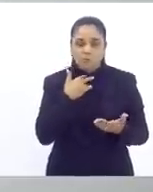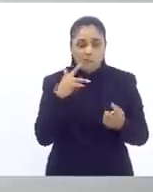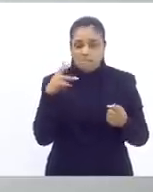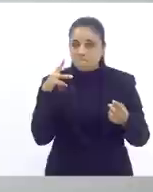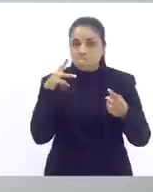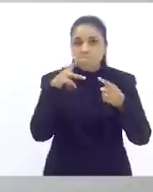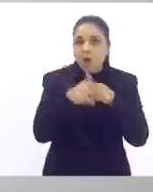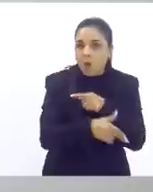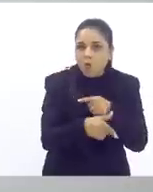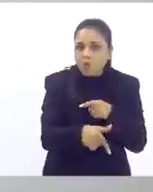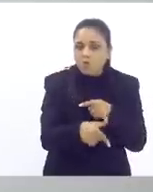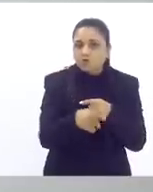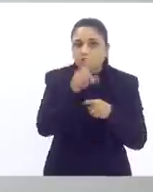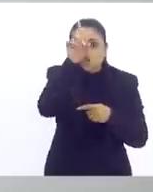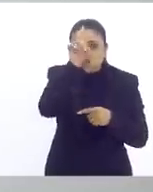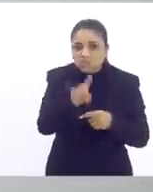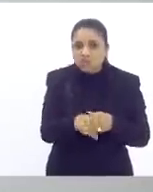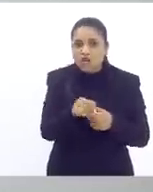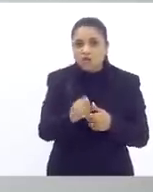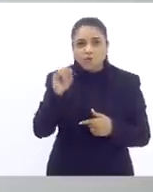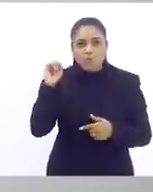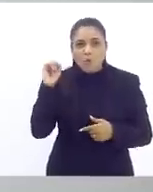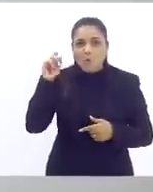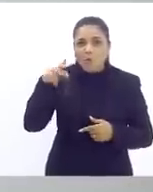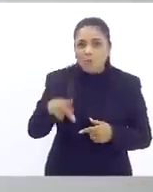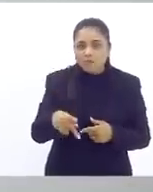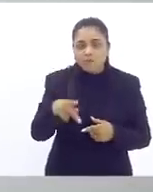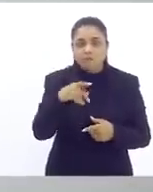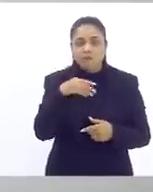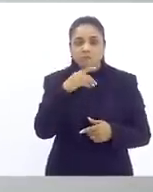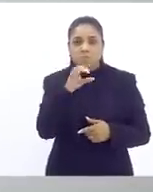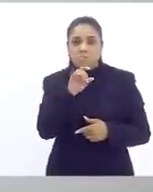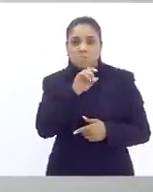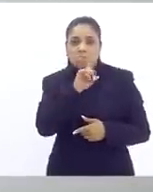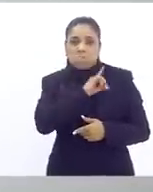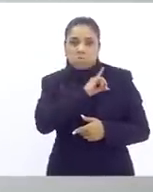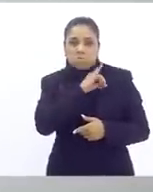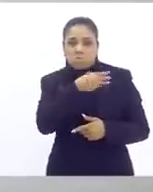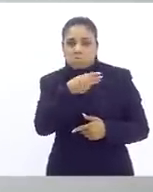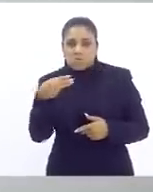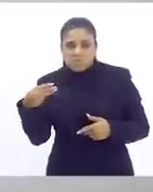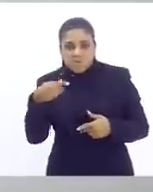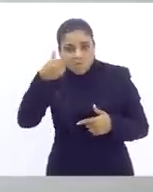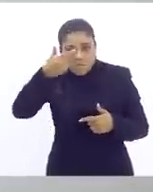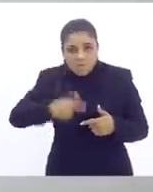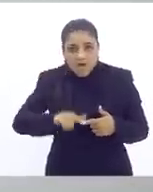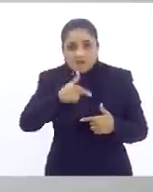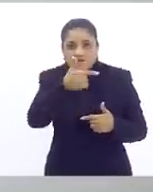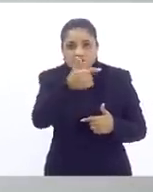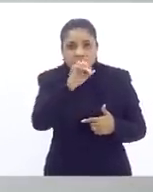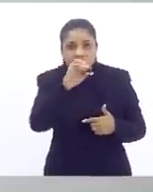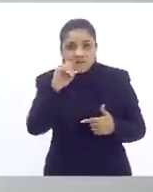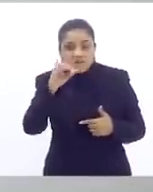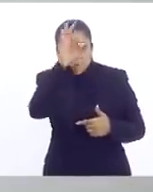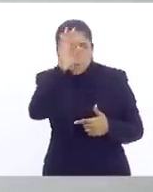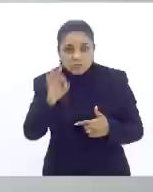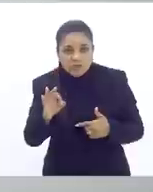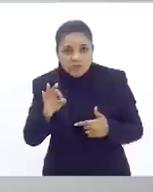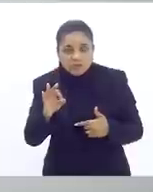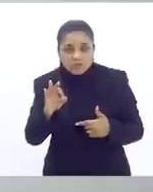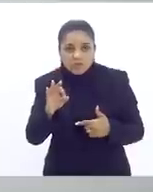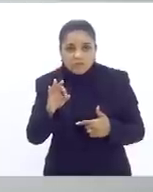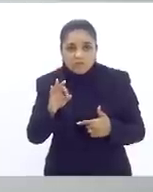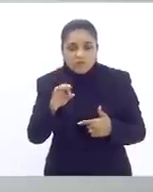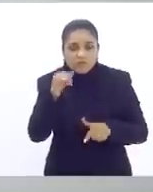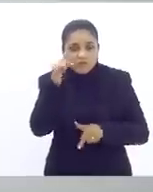com uma expectativa de direito do aposentado militar que possa levar ele tem que trabalhar 700% depois do tempo que ele faltava